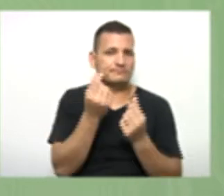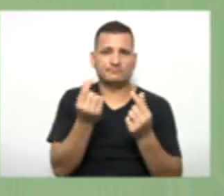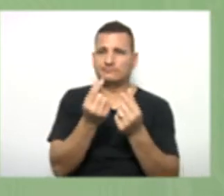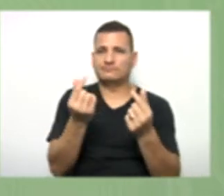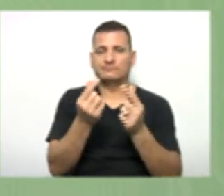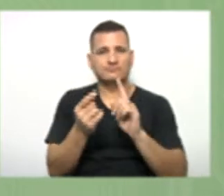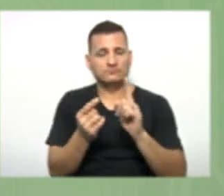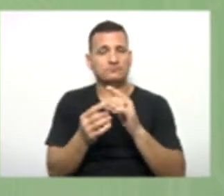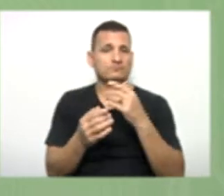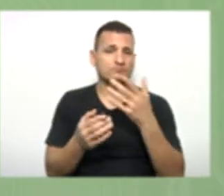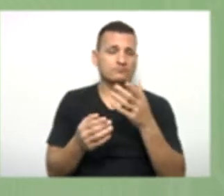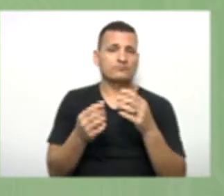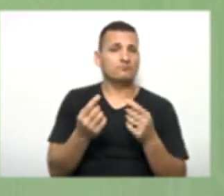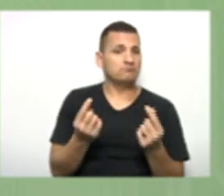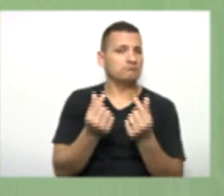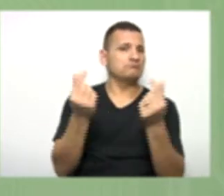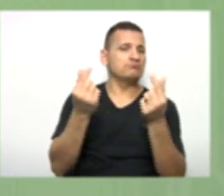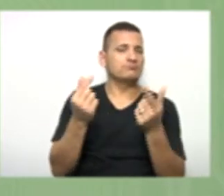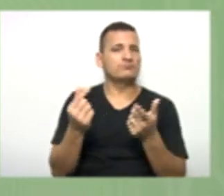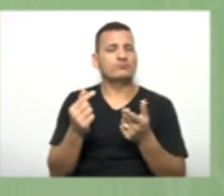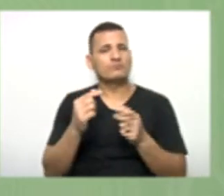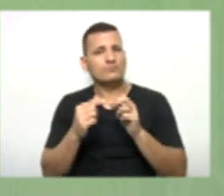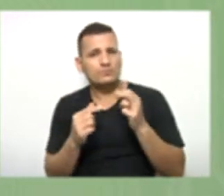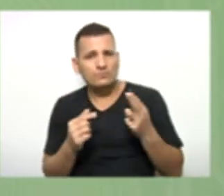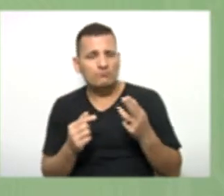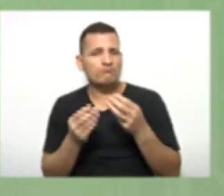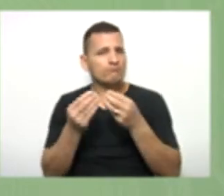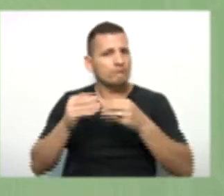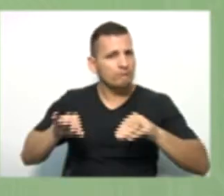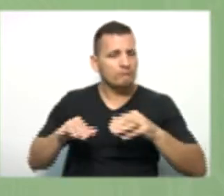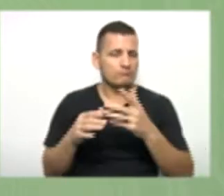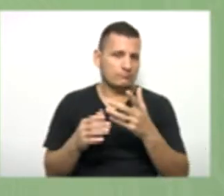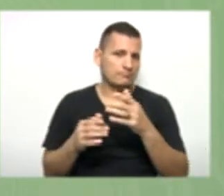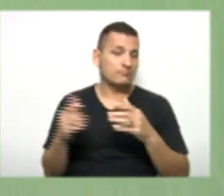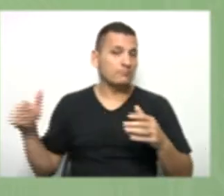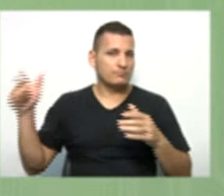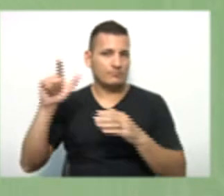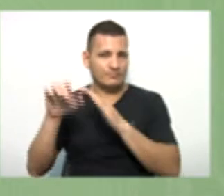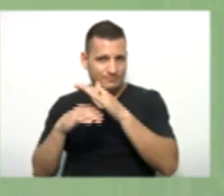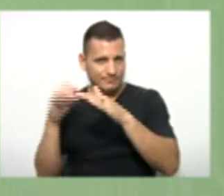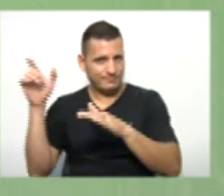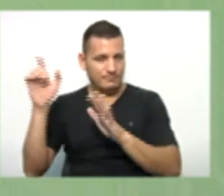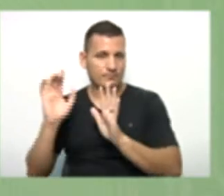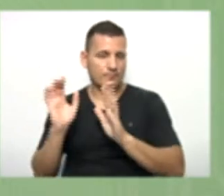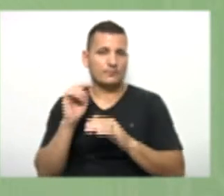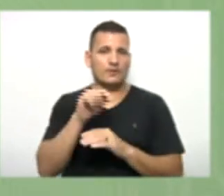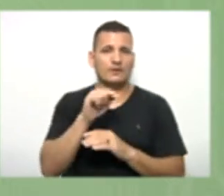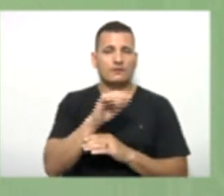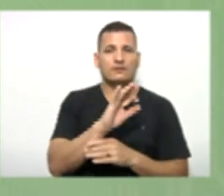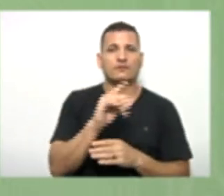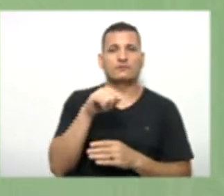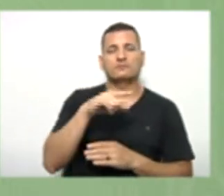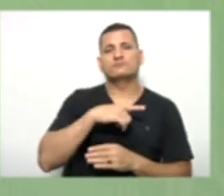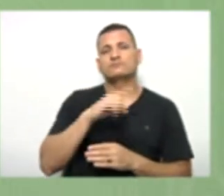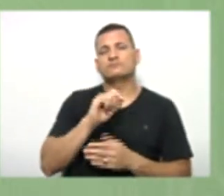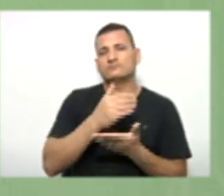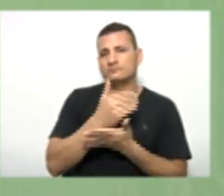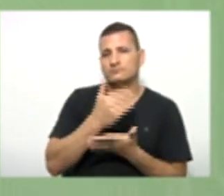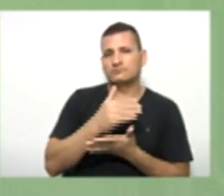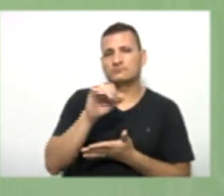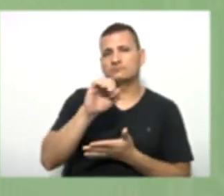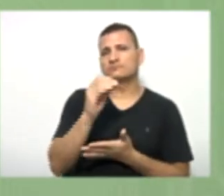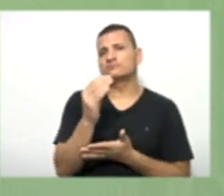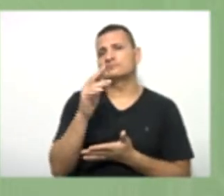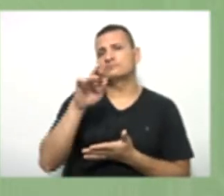e prejuízos que existem nas outras empresas, nós temos sobras e perdas. O que seria sobras